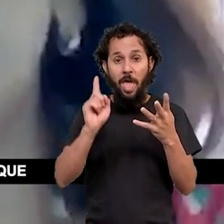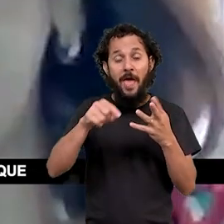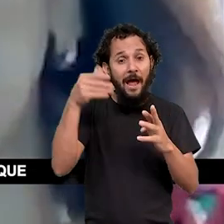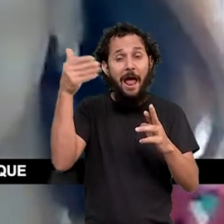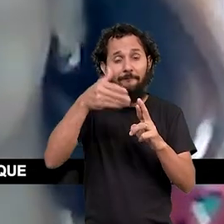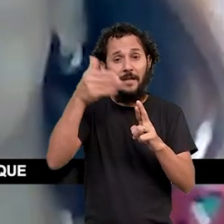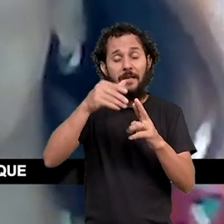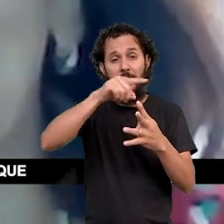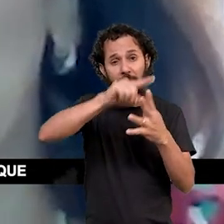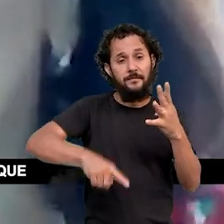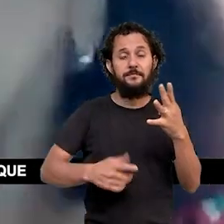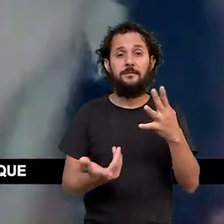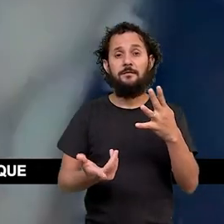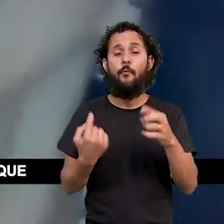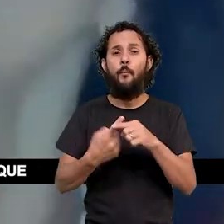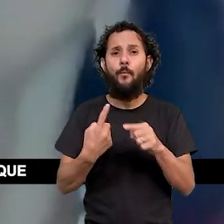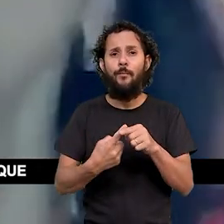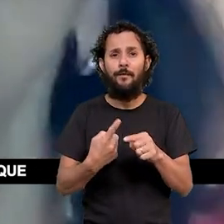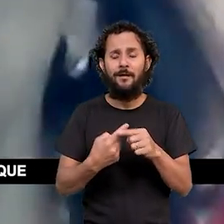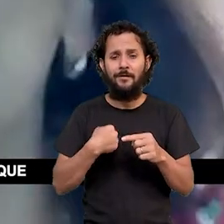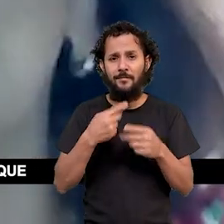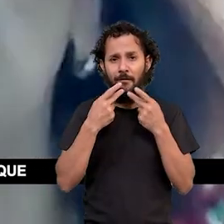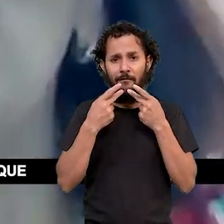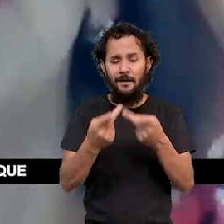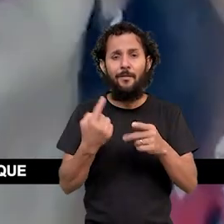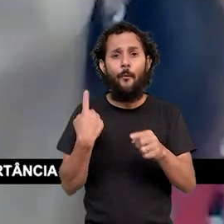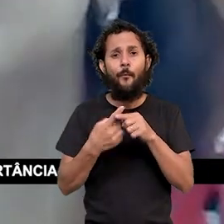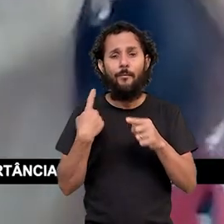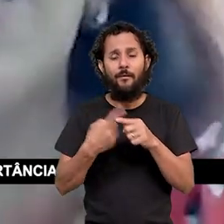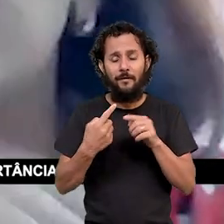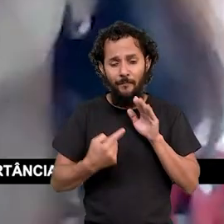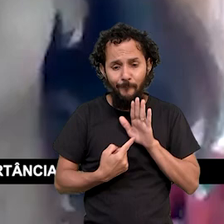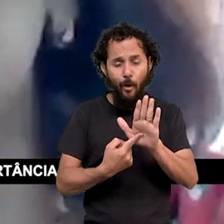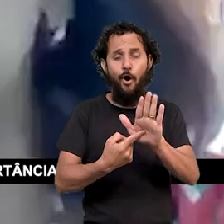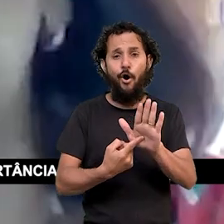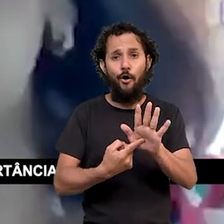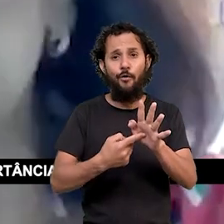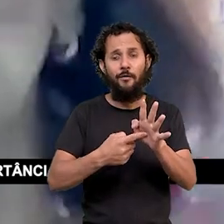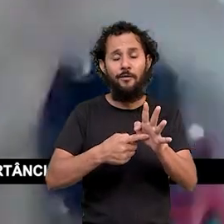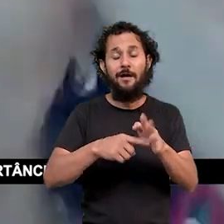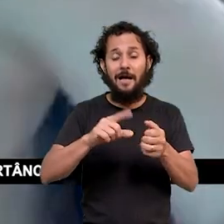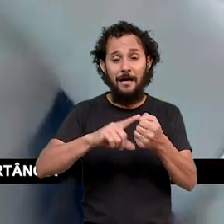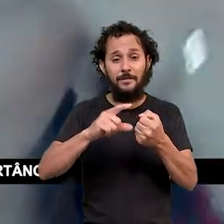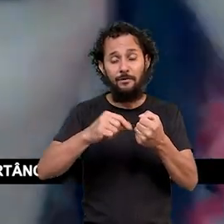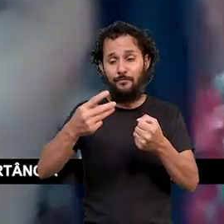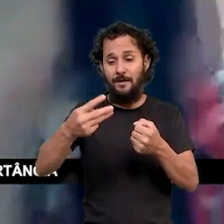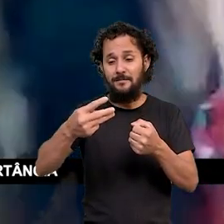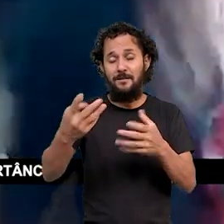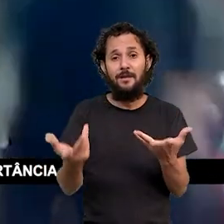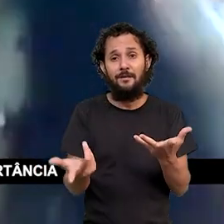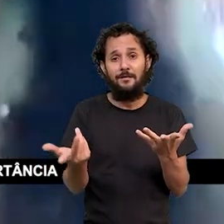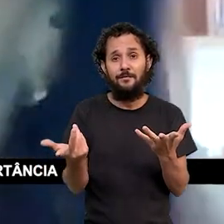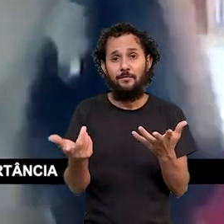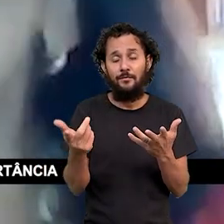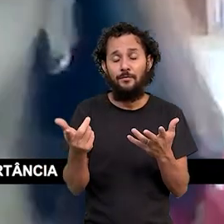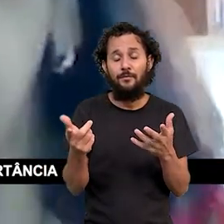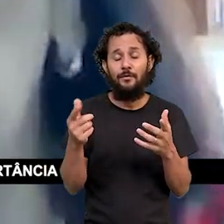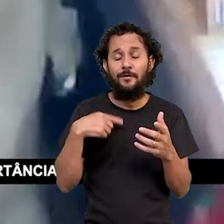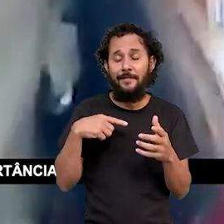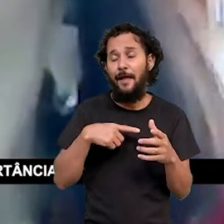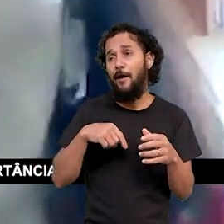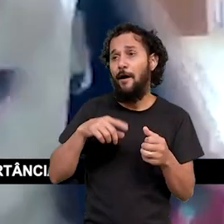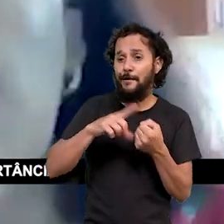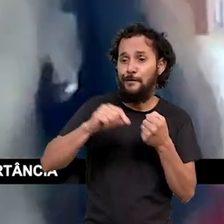como referência. Por que que eu estou dizendo e por que que eu destaco tanto o artigo 3º? É claro que o